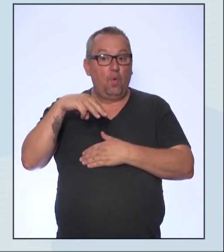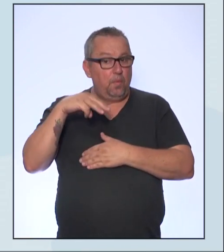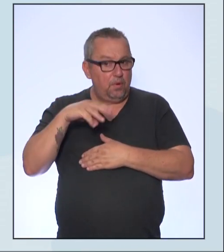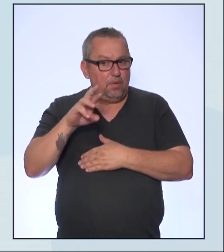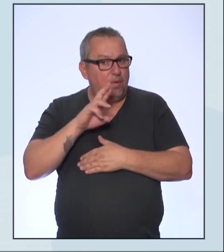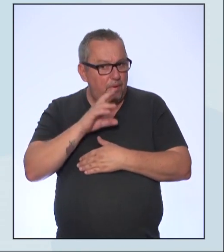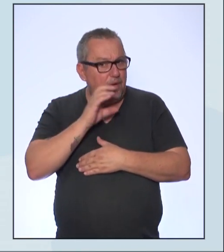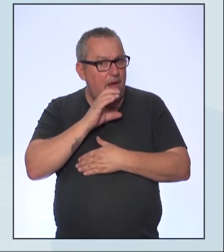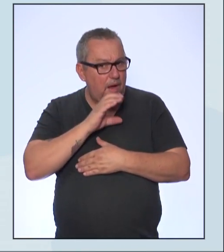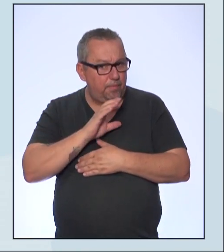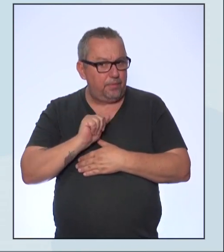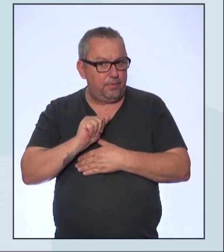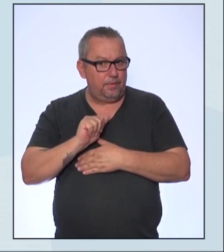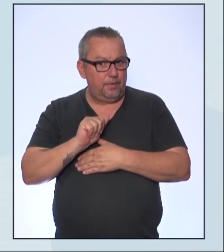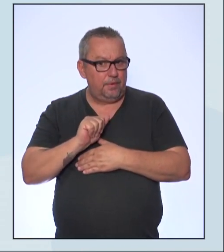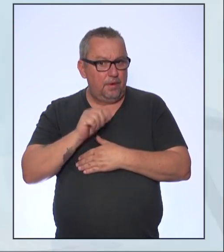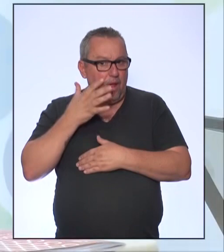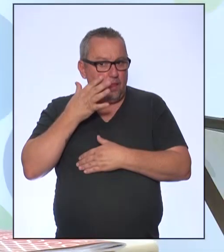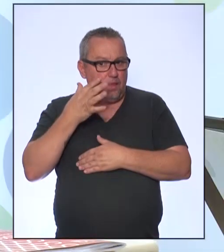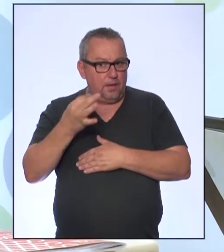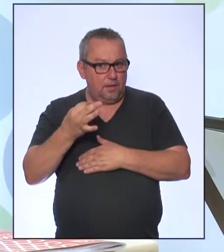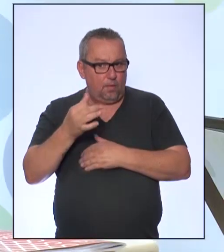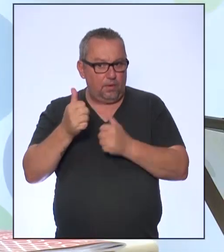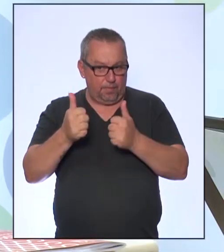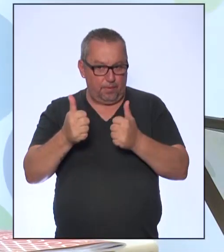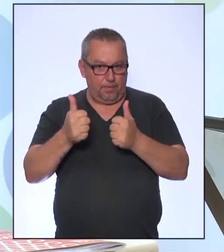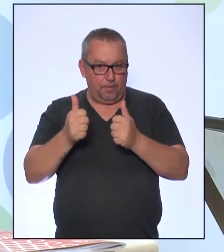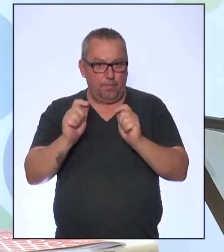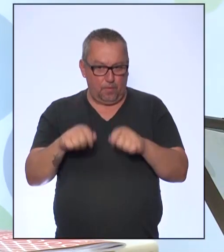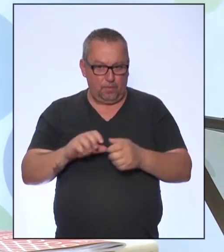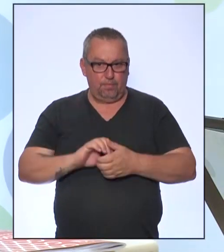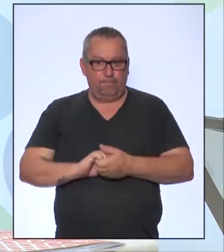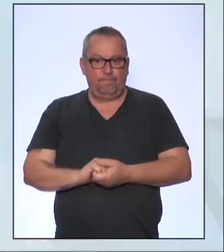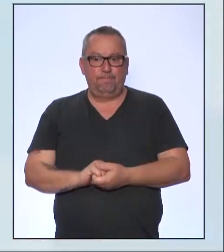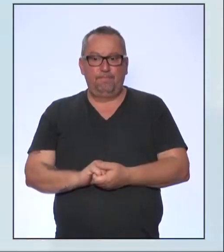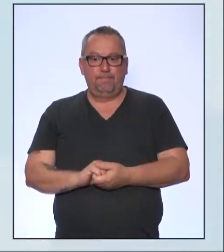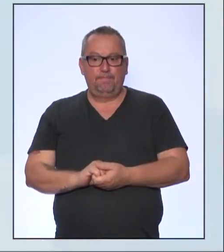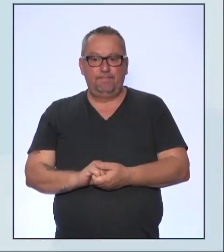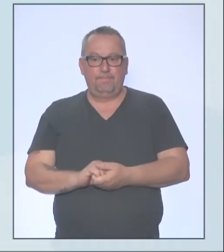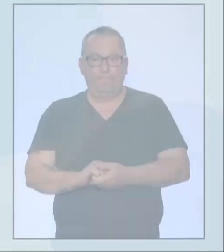vocês responderem. Prestem atenção ao enunciado. Pode soltar.